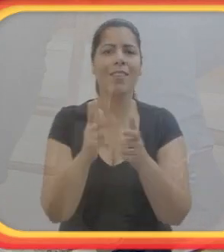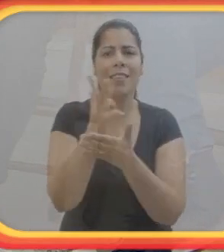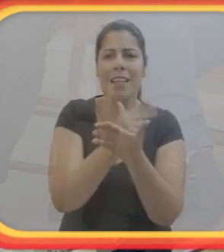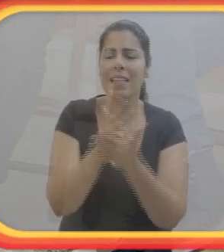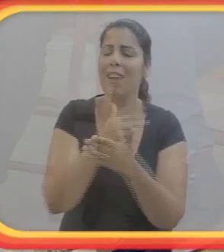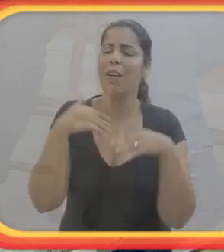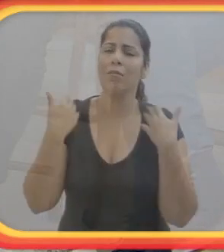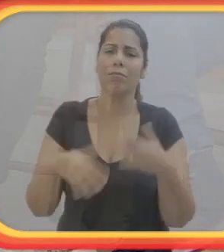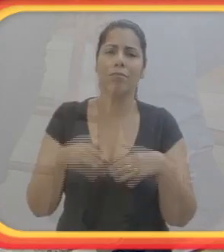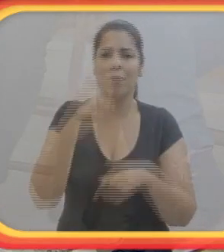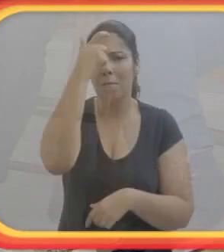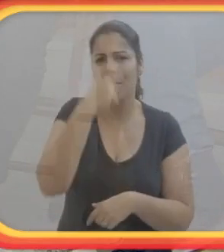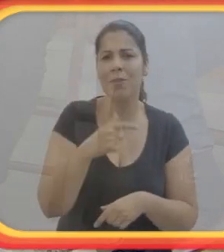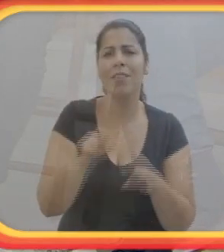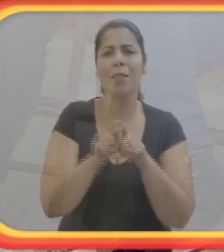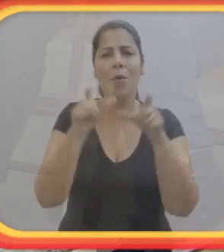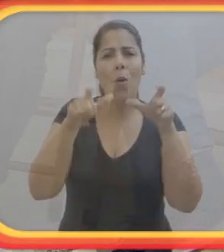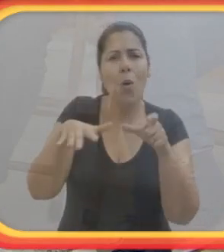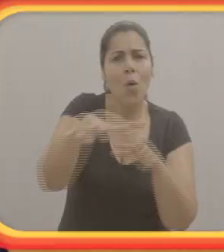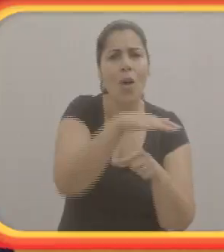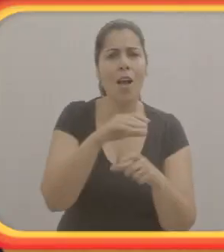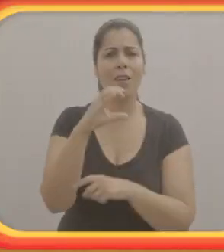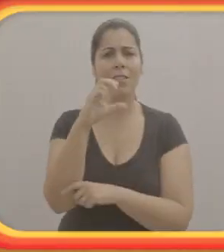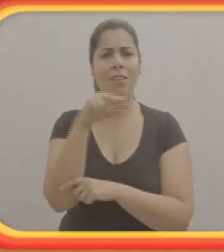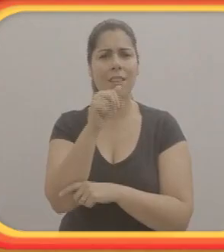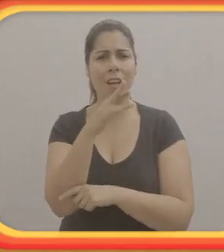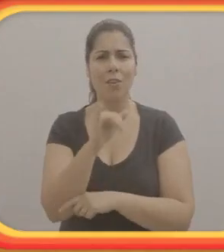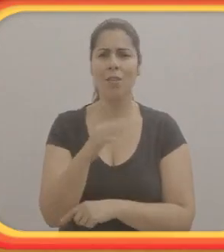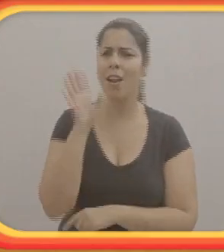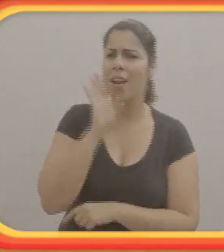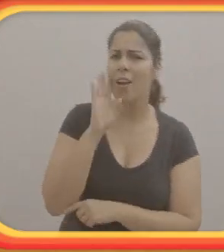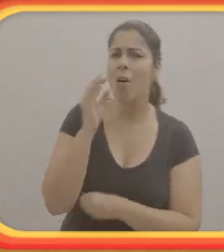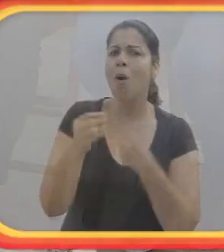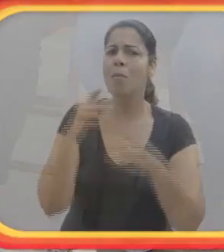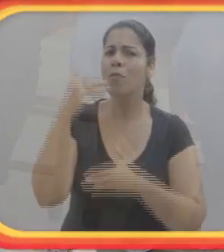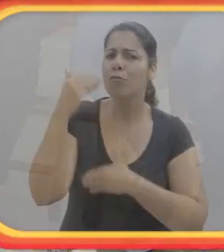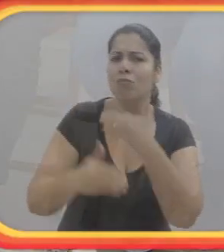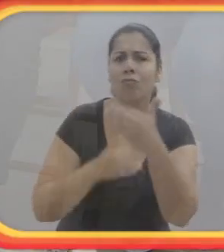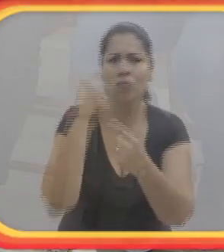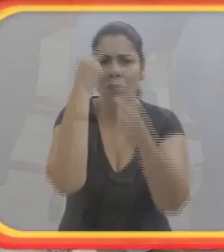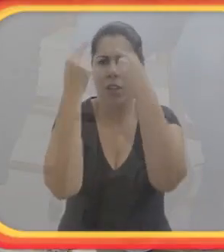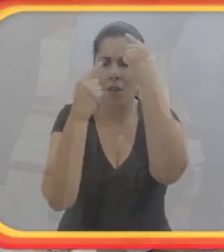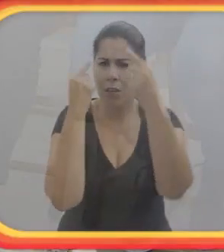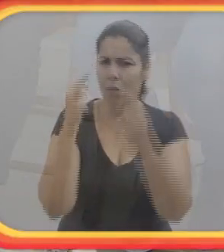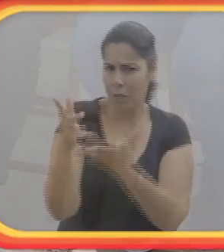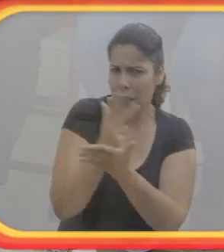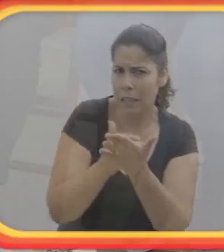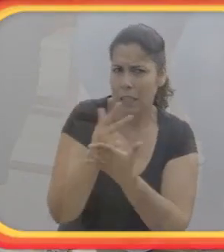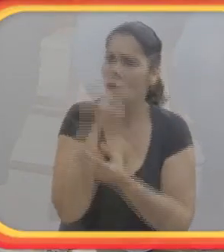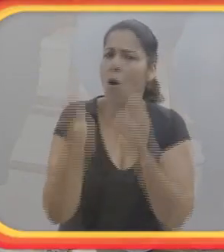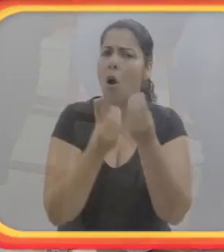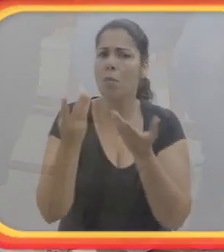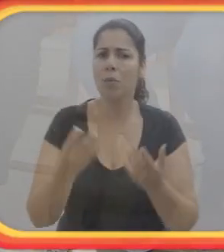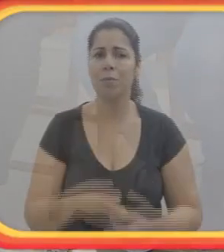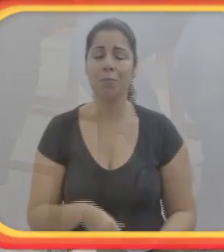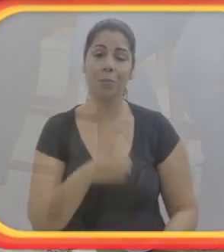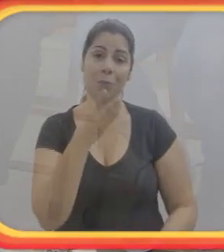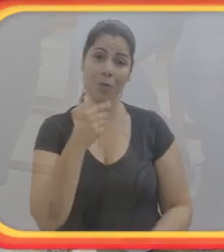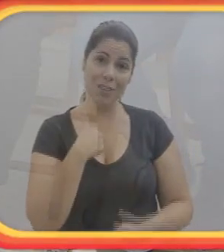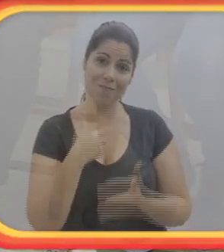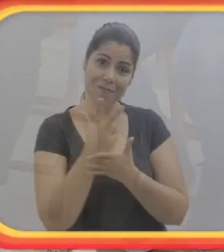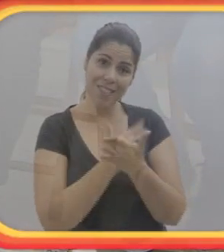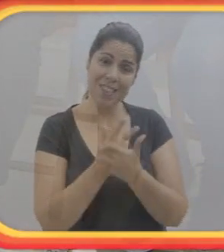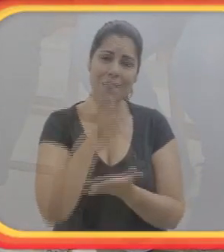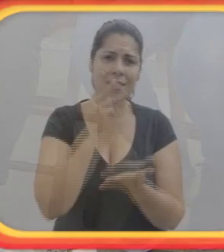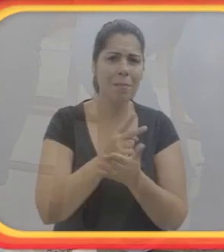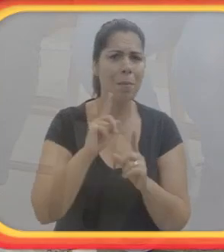muito. Personagem, cenário. E aí como é o seu processo criativo? Como você desenha? Bom, eu desenhava sempre primeiro